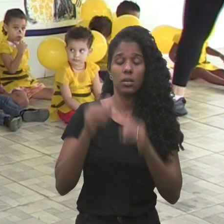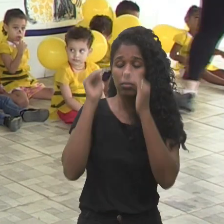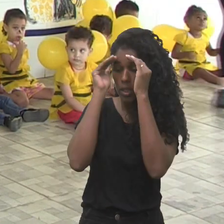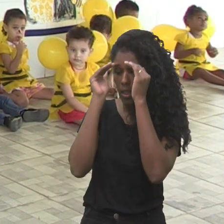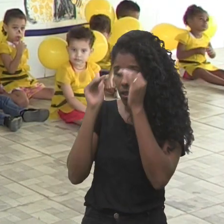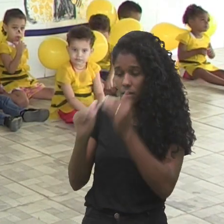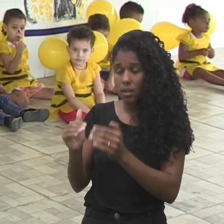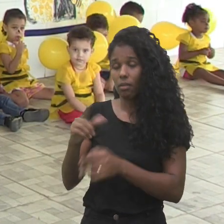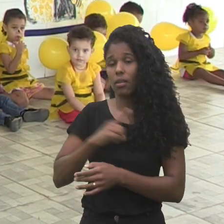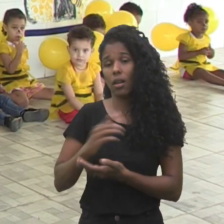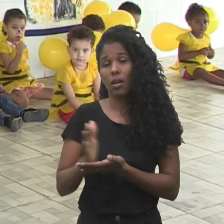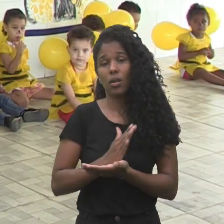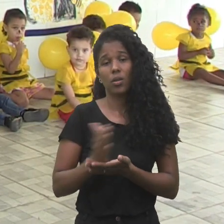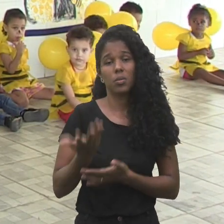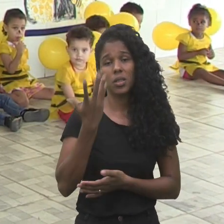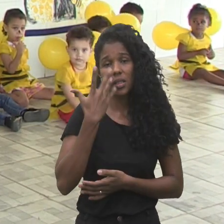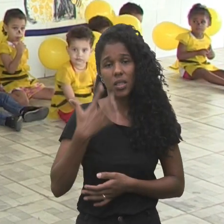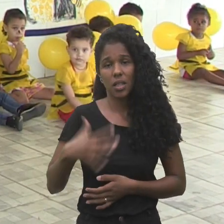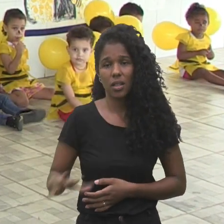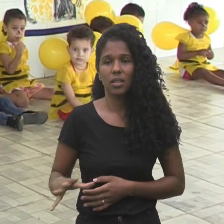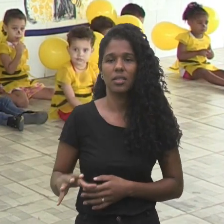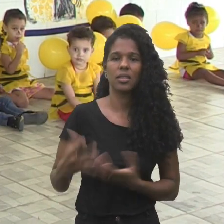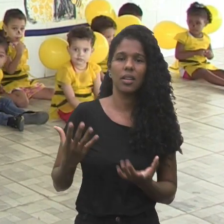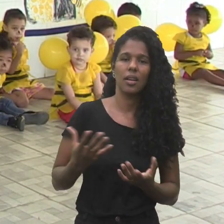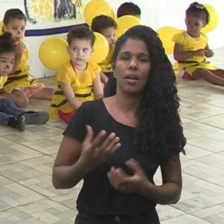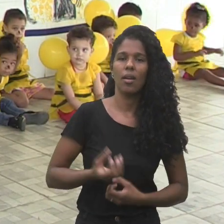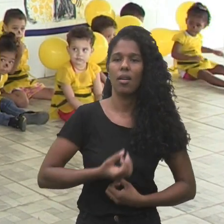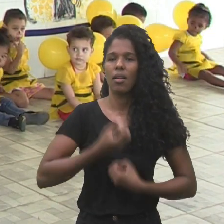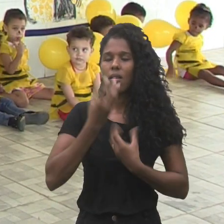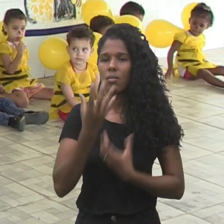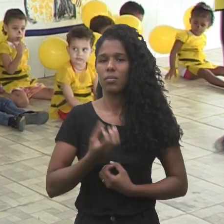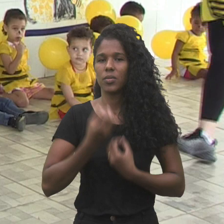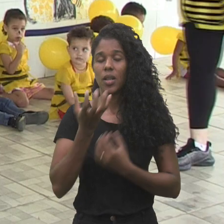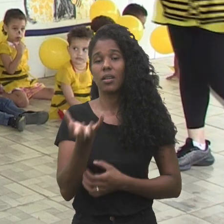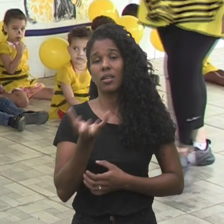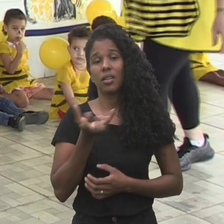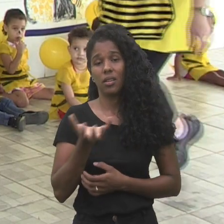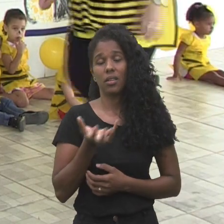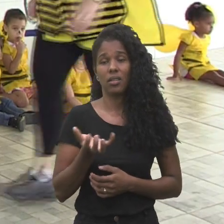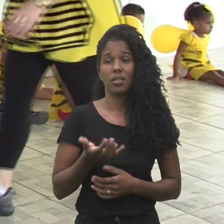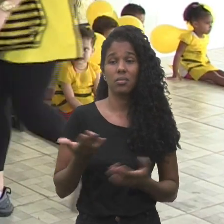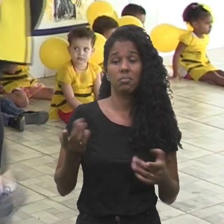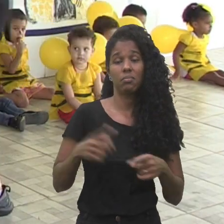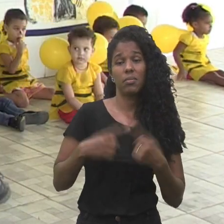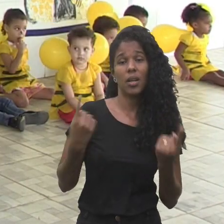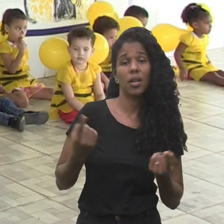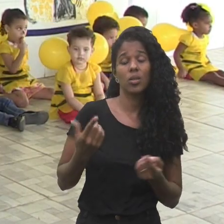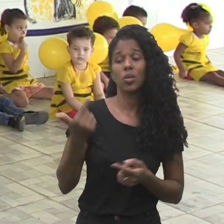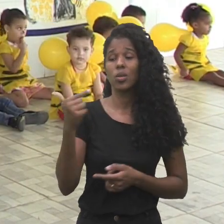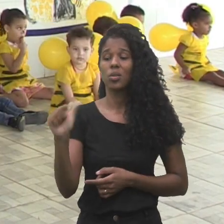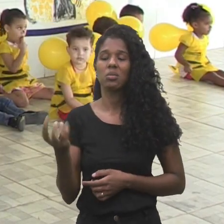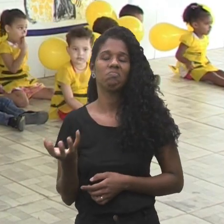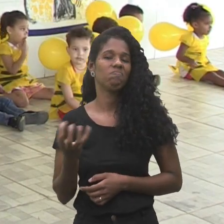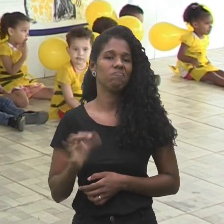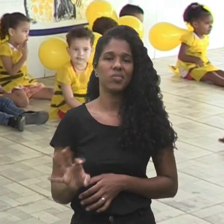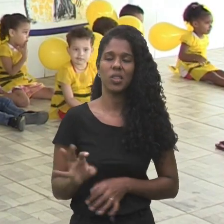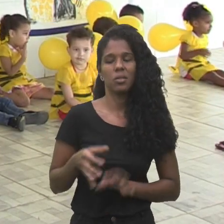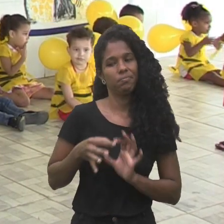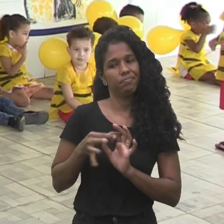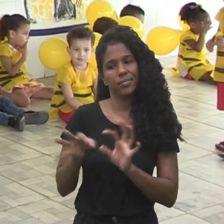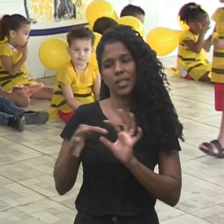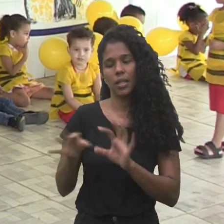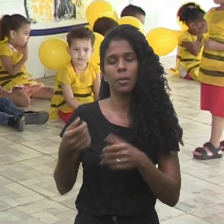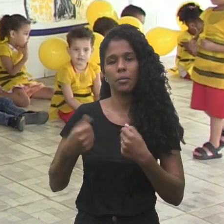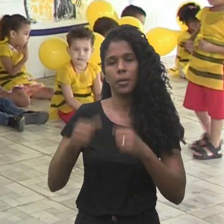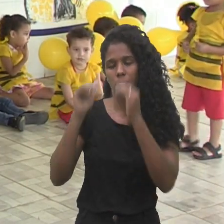aquele que quer falar. A gente viu hoje ali que teve um que chorou, mas daqui a pouco ele já começou até a recitar a